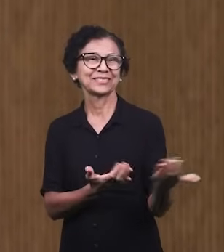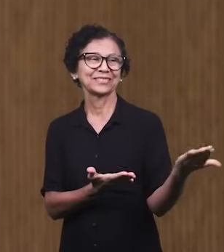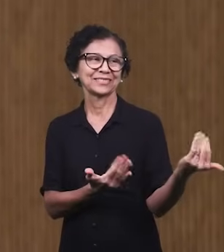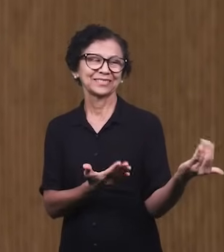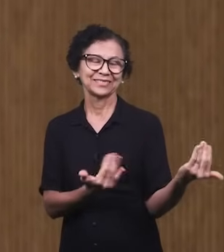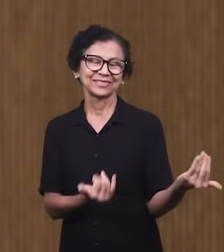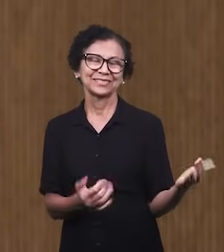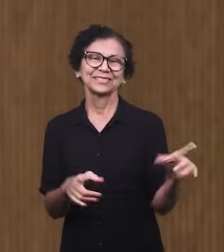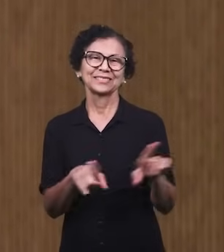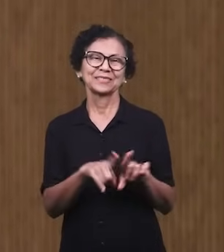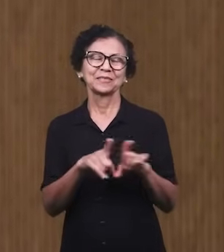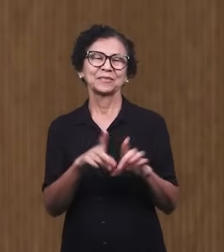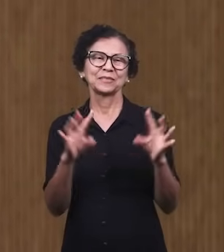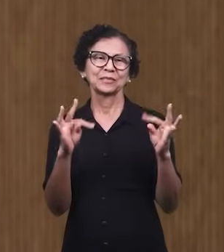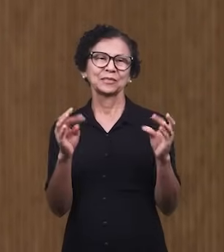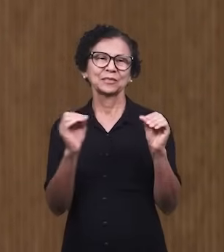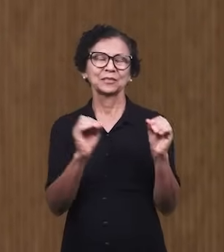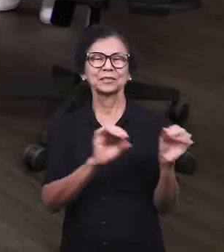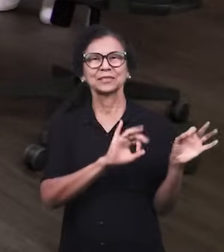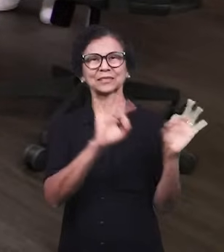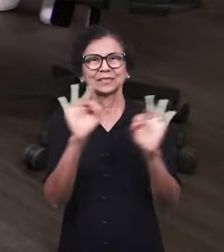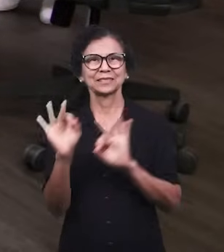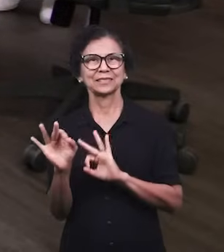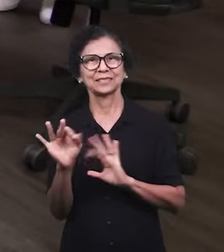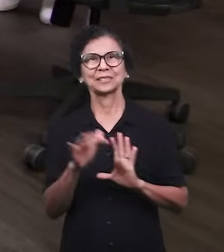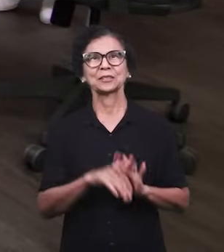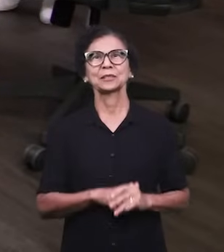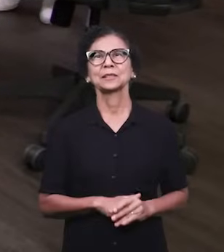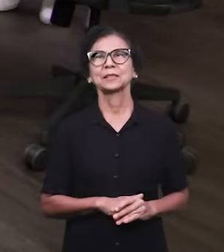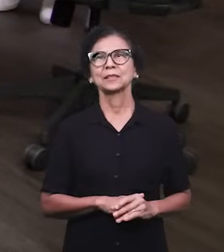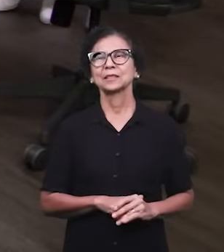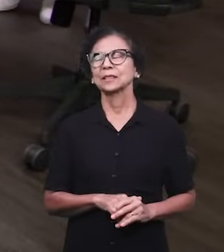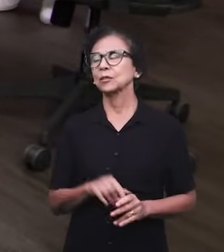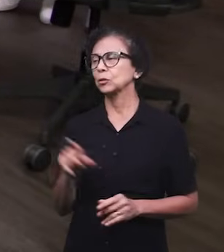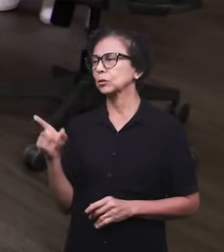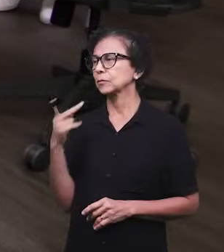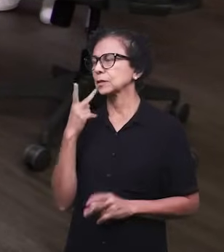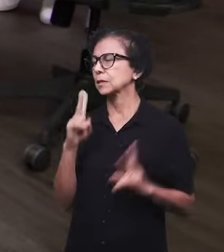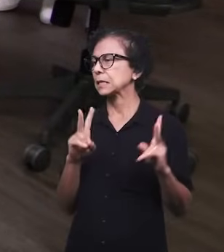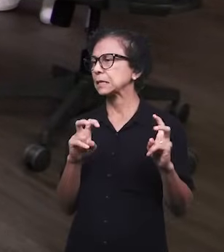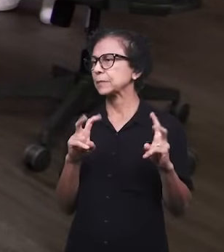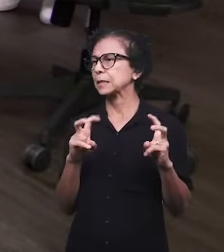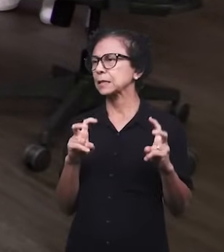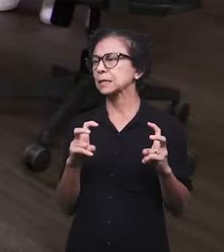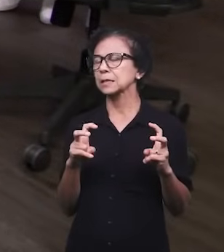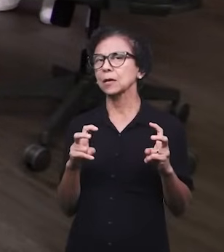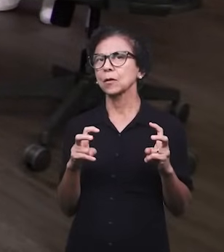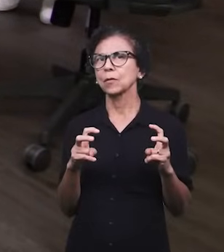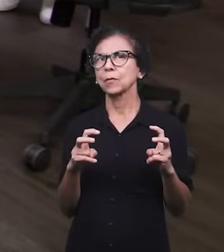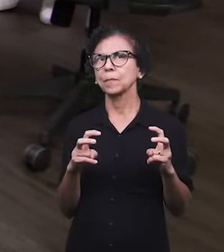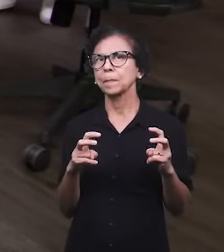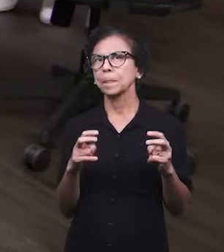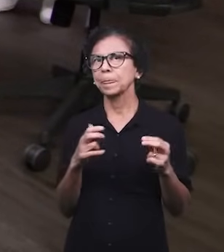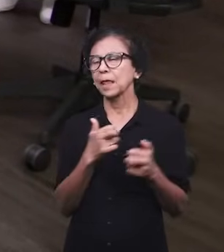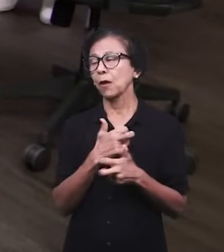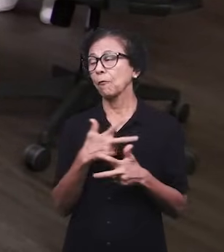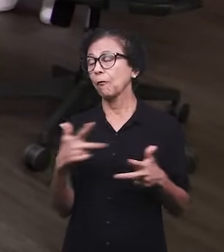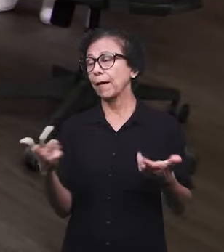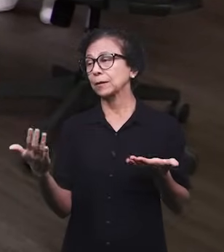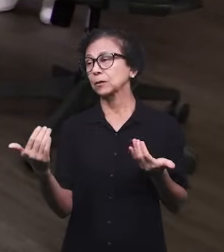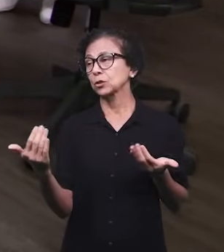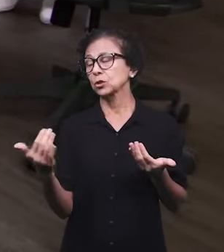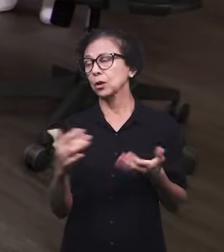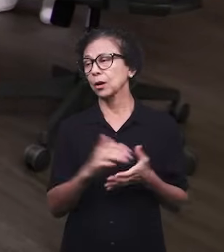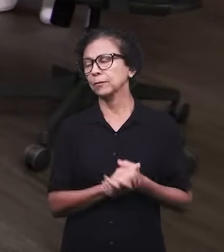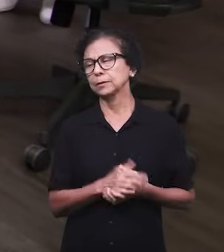nossos telespectadores. Glória a Jesus. Andréia, quando você fala os jovens como sendo outras pessoas, para mim